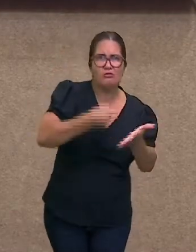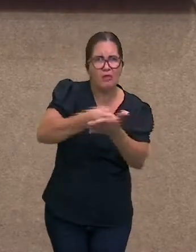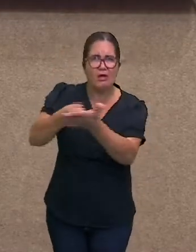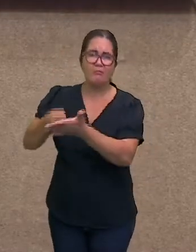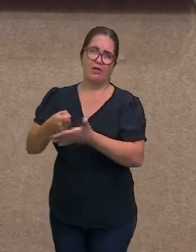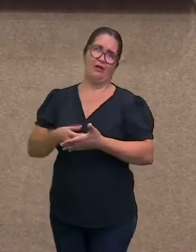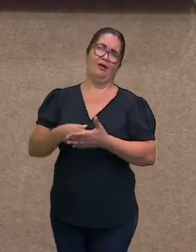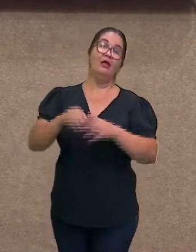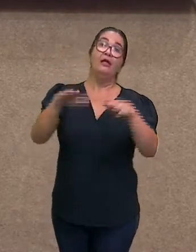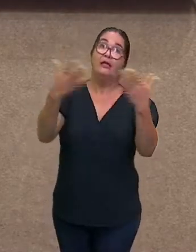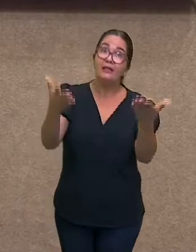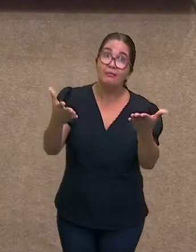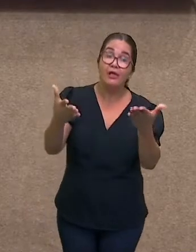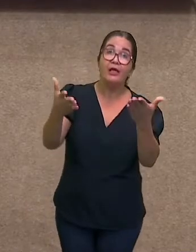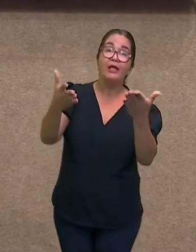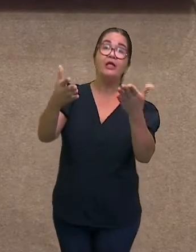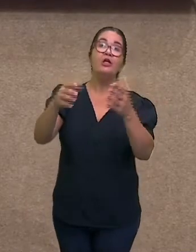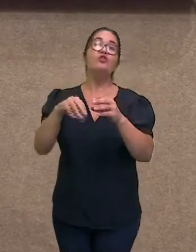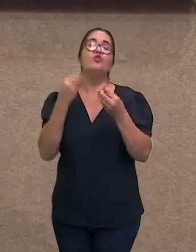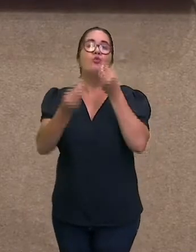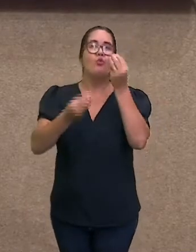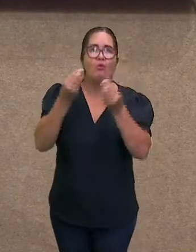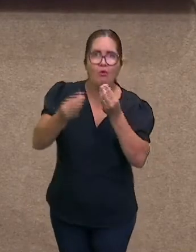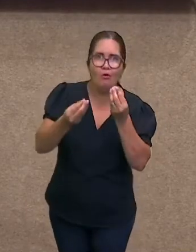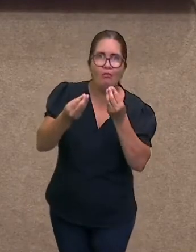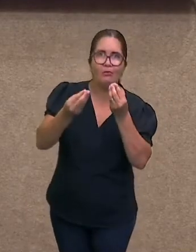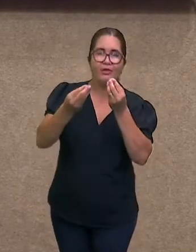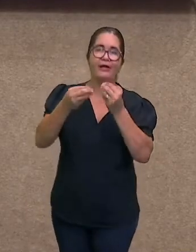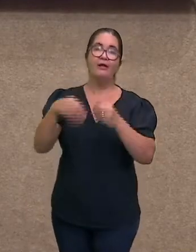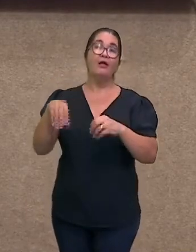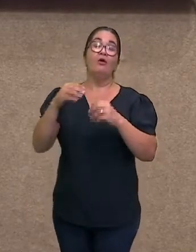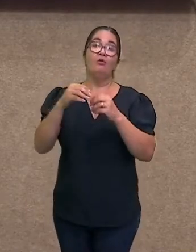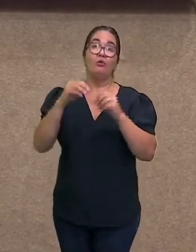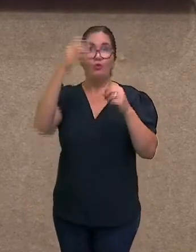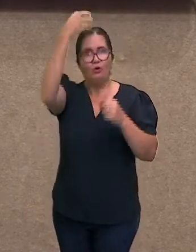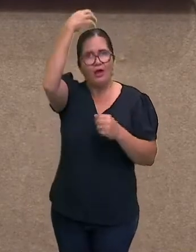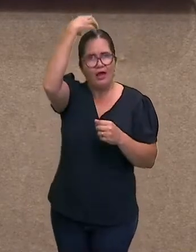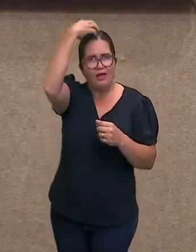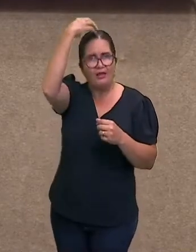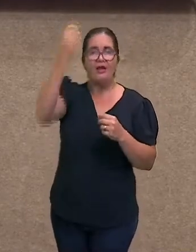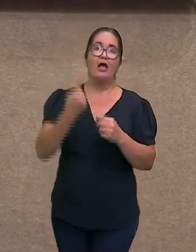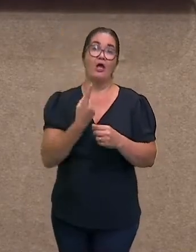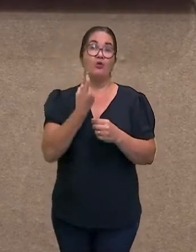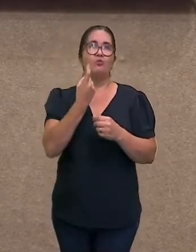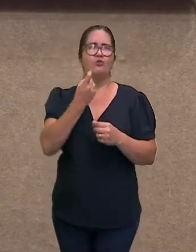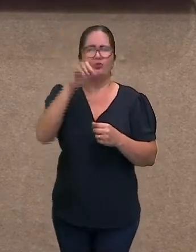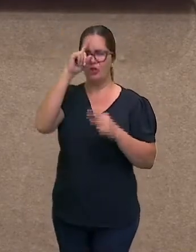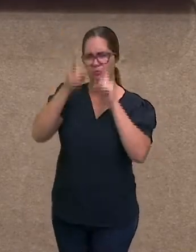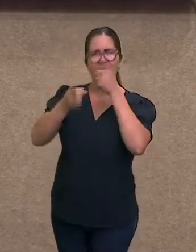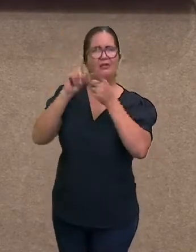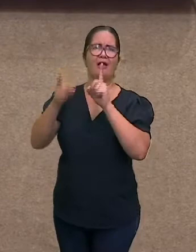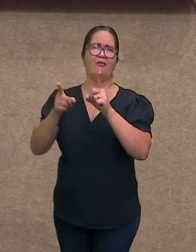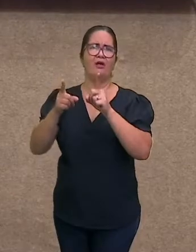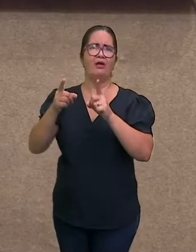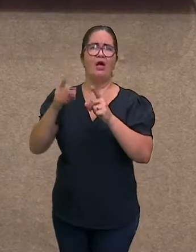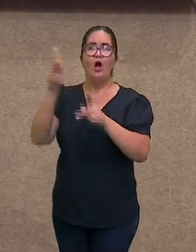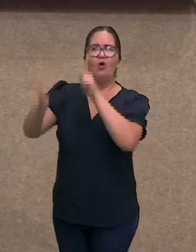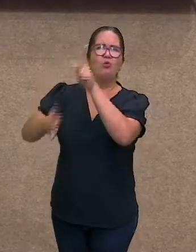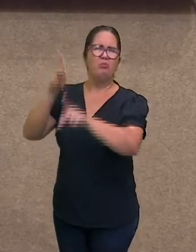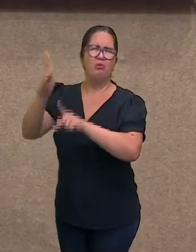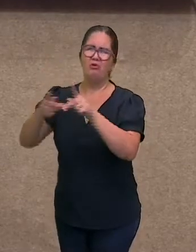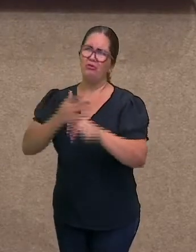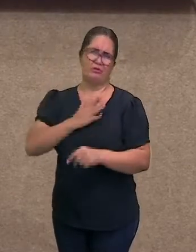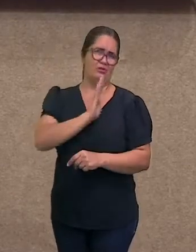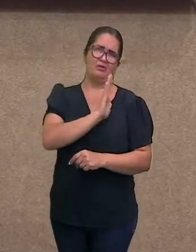ideias humanistas e o fortalecimento da autoridade do rei. Assim, a crise econômica, a